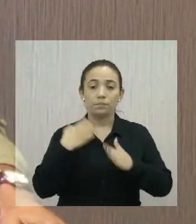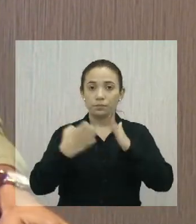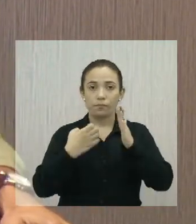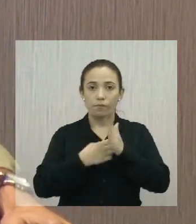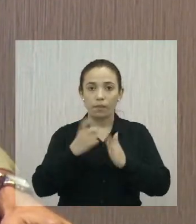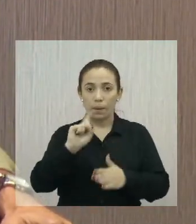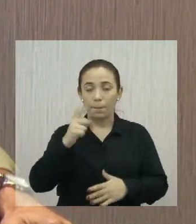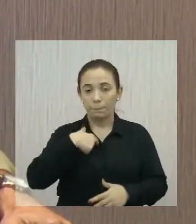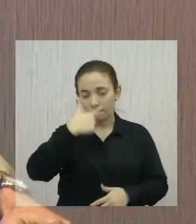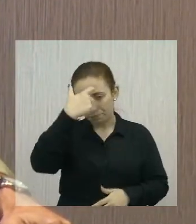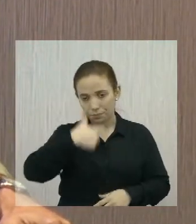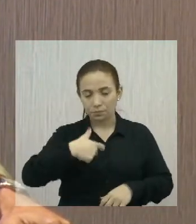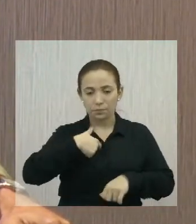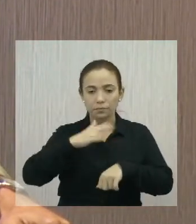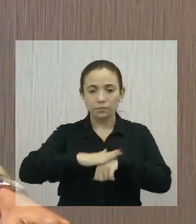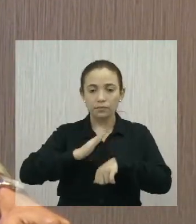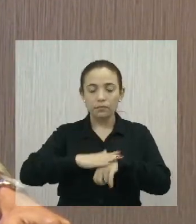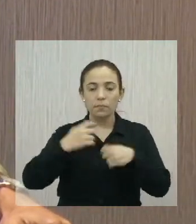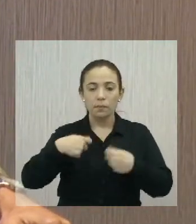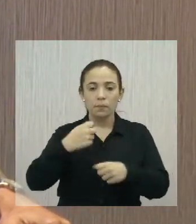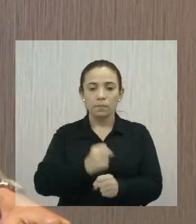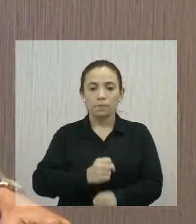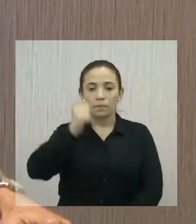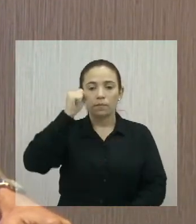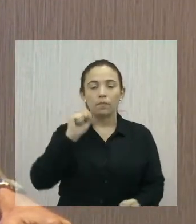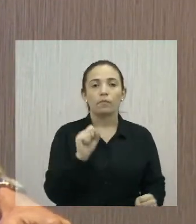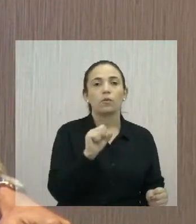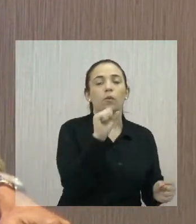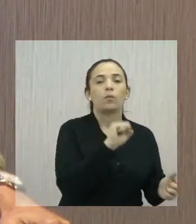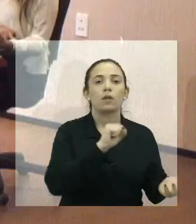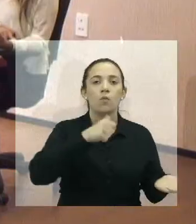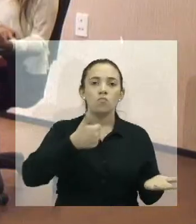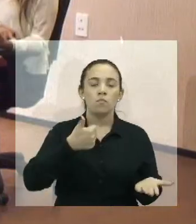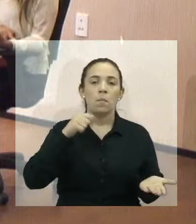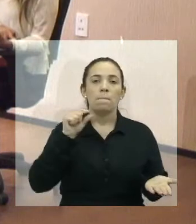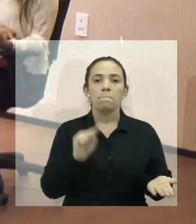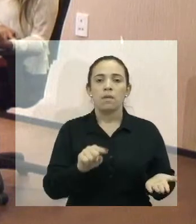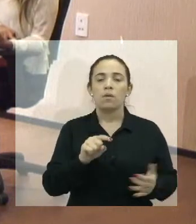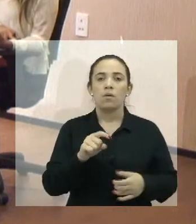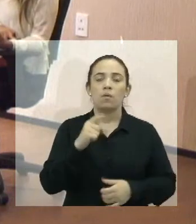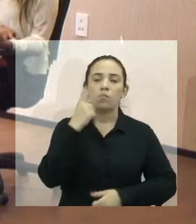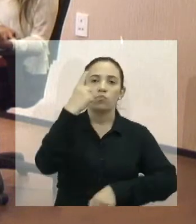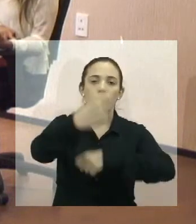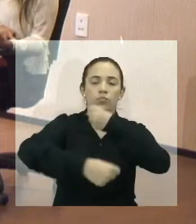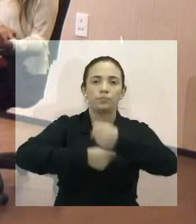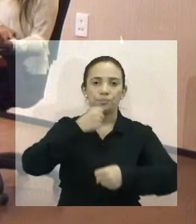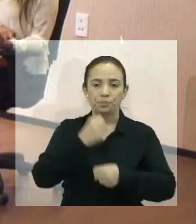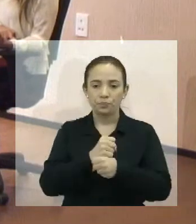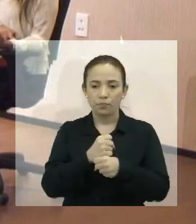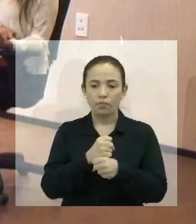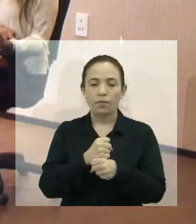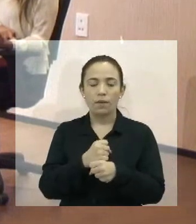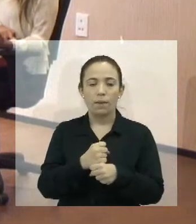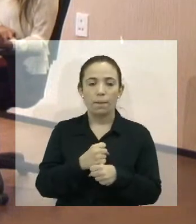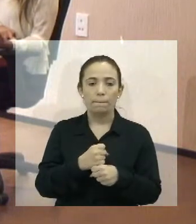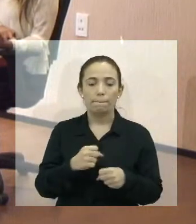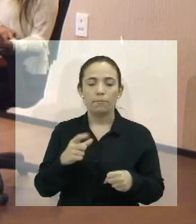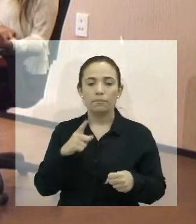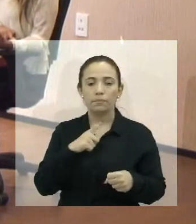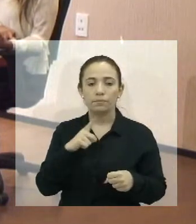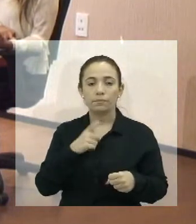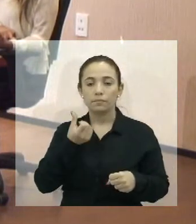ser microempreendedor individual, tem que faturar no máximo 81 mil ano. Não é 81 mil ano, é no máximo 81 mil ano, que é